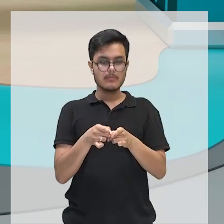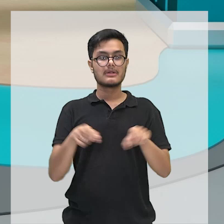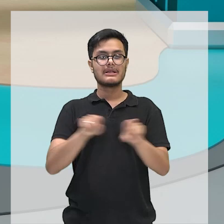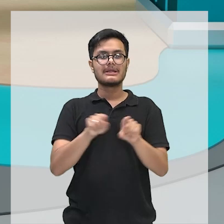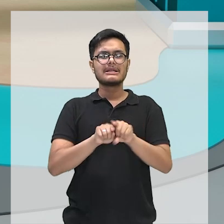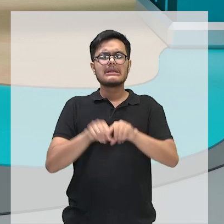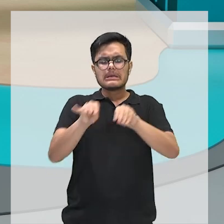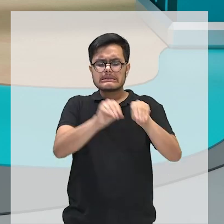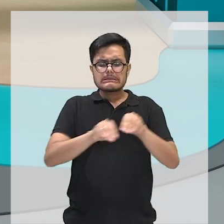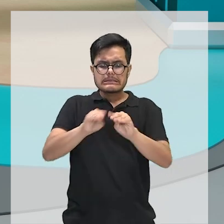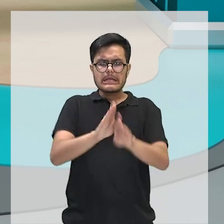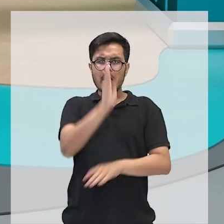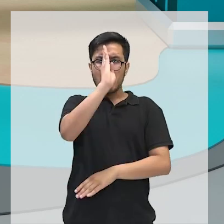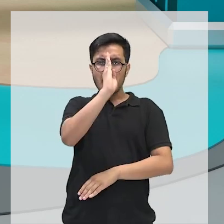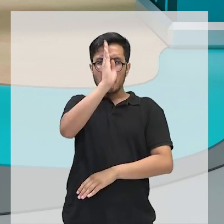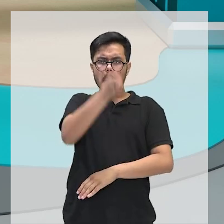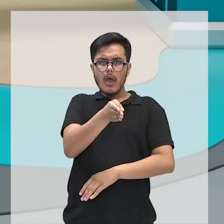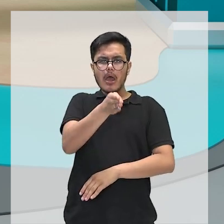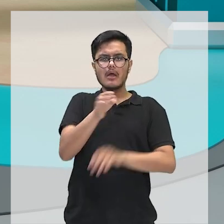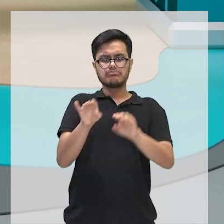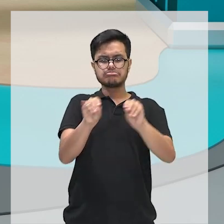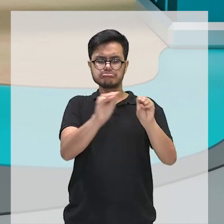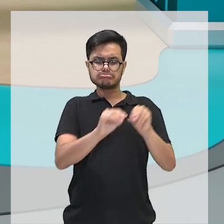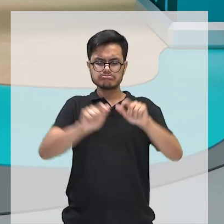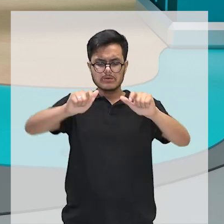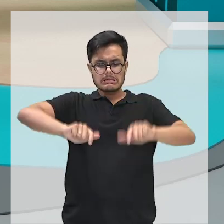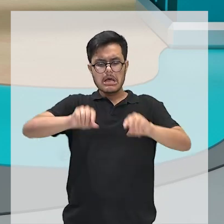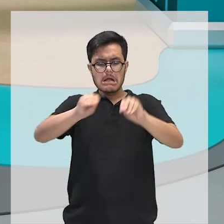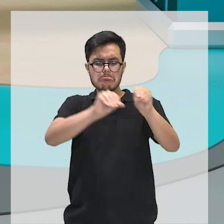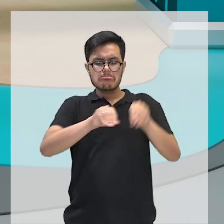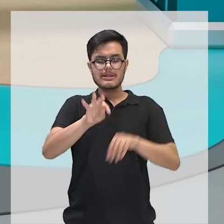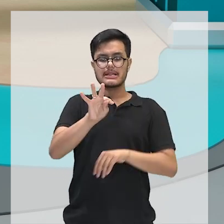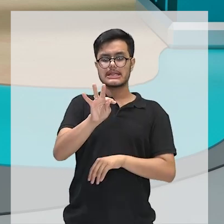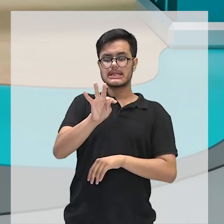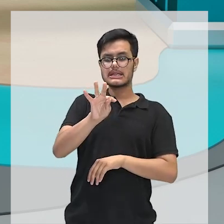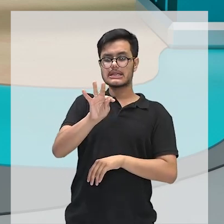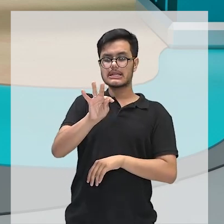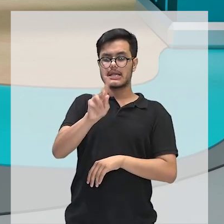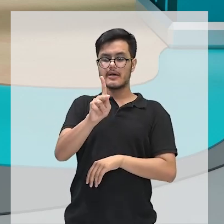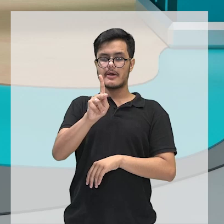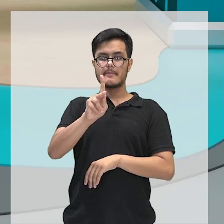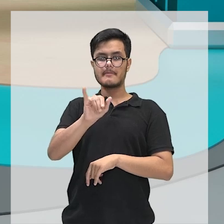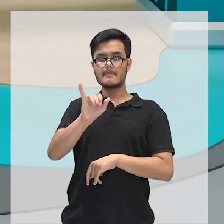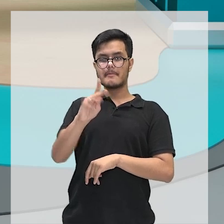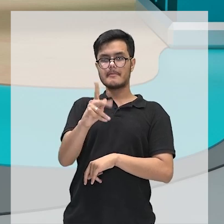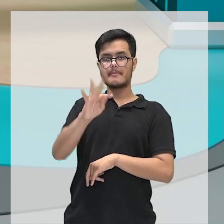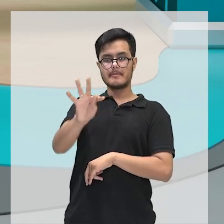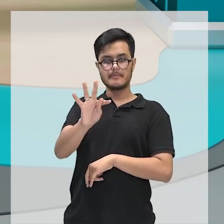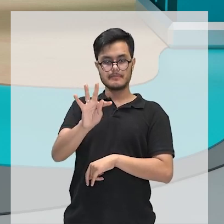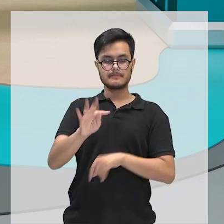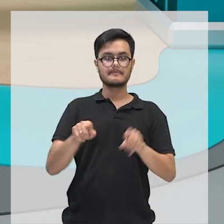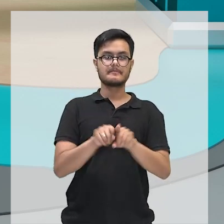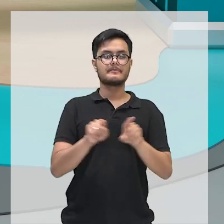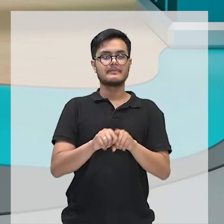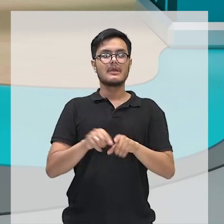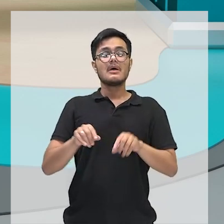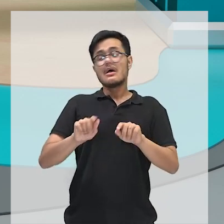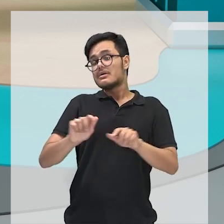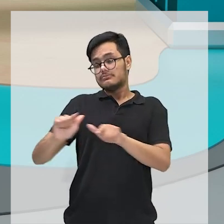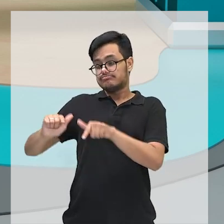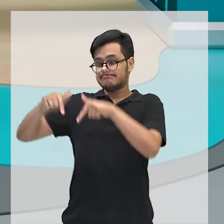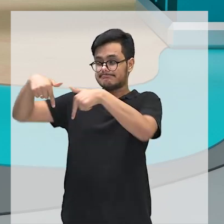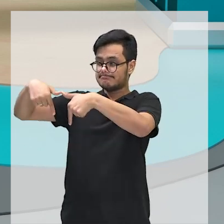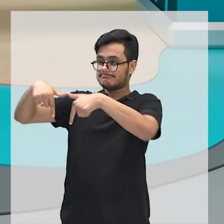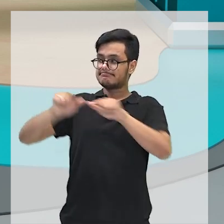temos o quê? O pitch, né, que é esse retangular. Nas suas extremidades nós vamos ter o quê? Os wickets. E